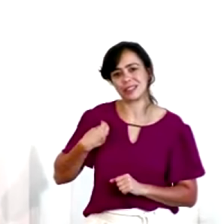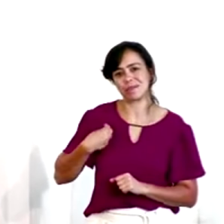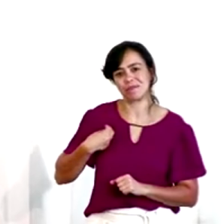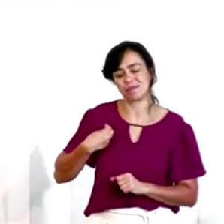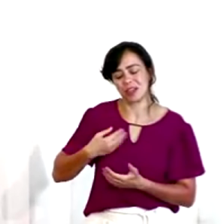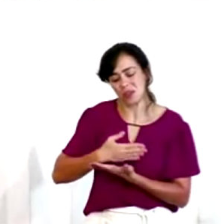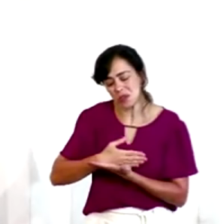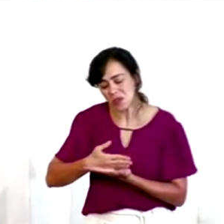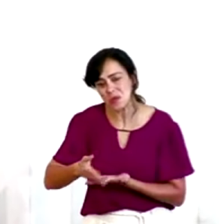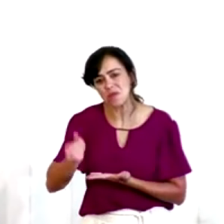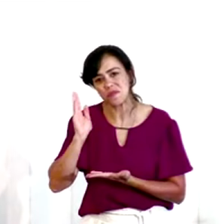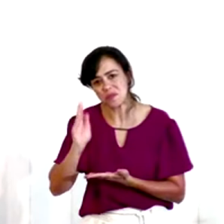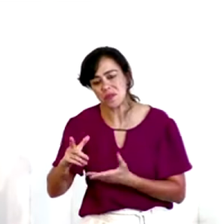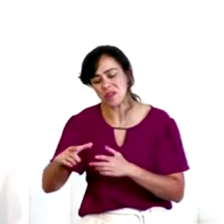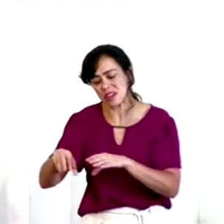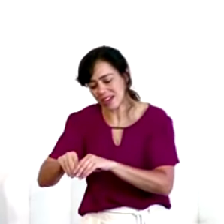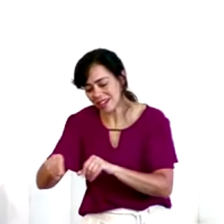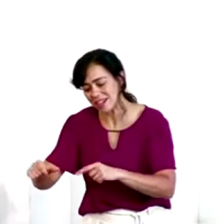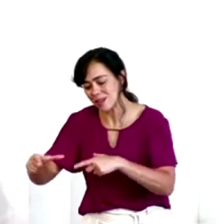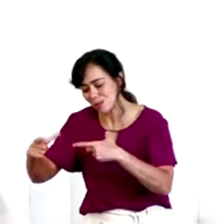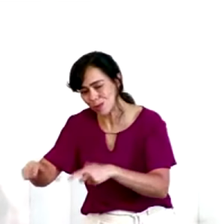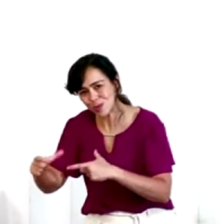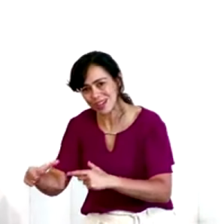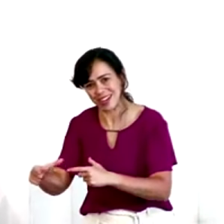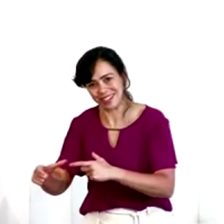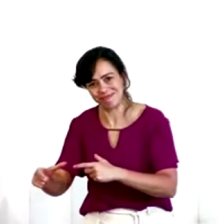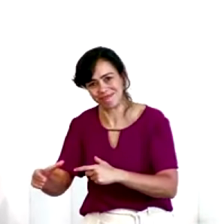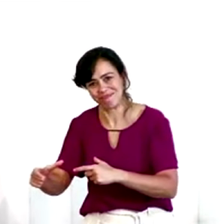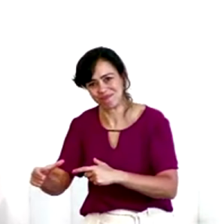é interessante que eles chegam à conclusão